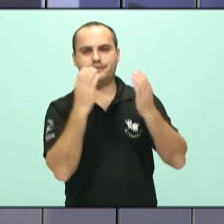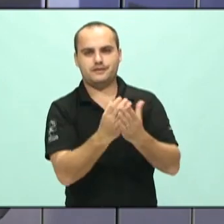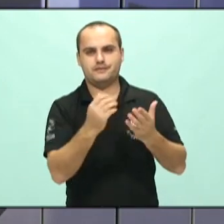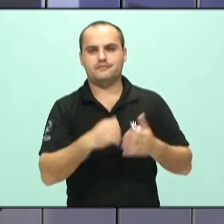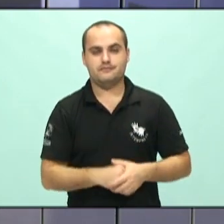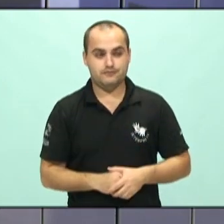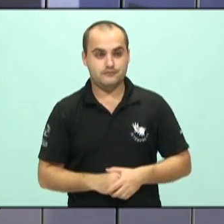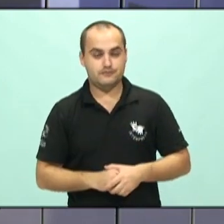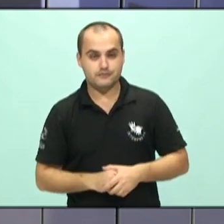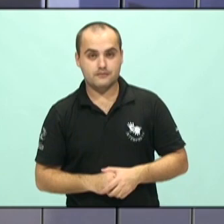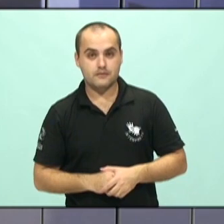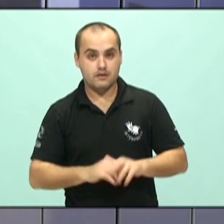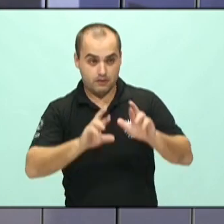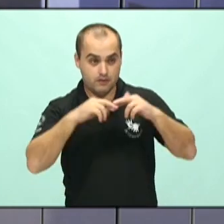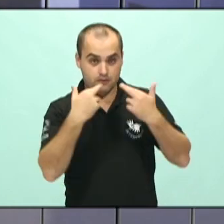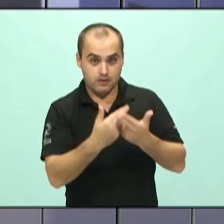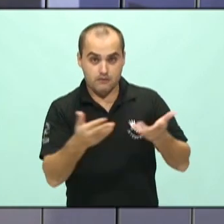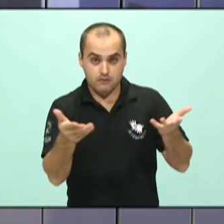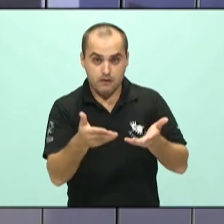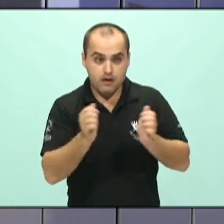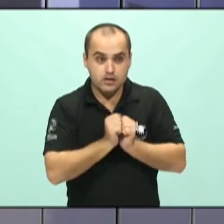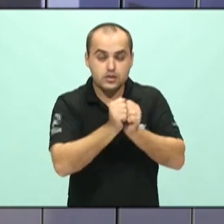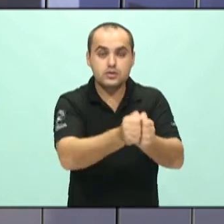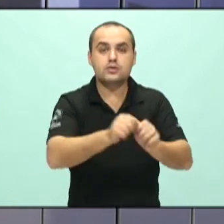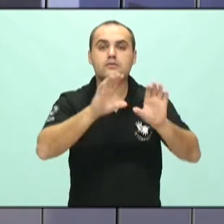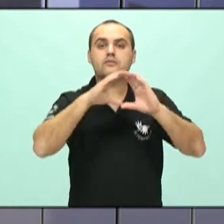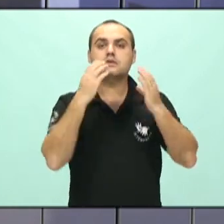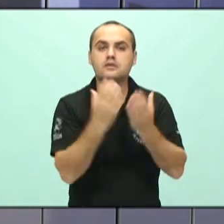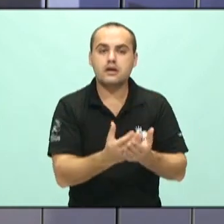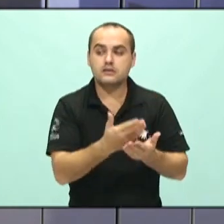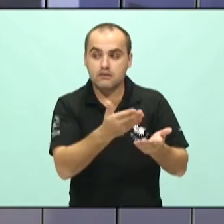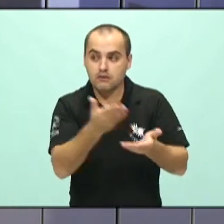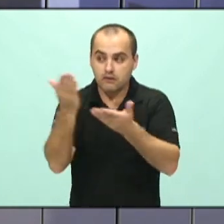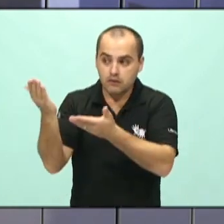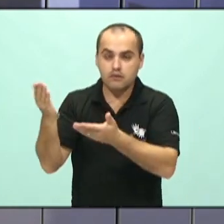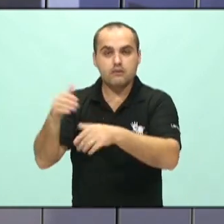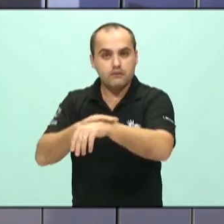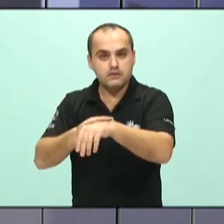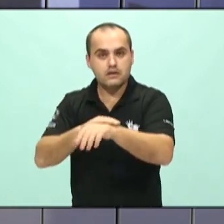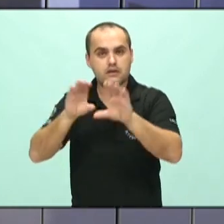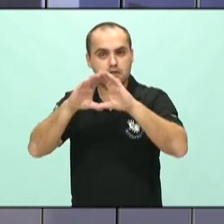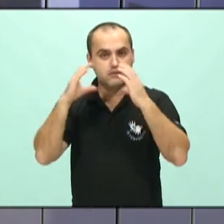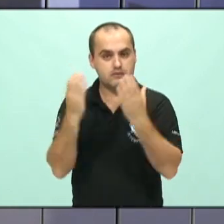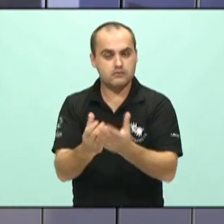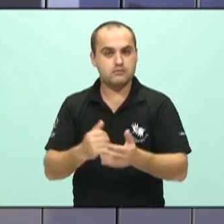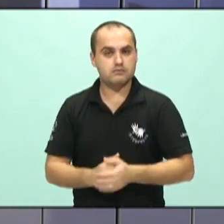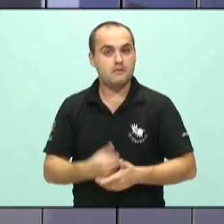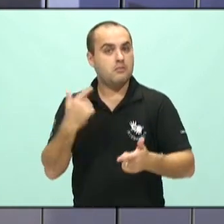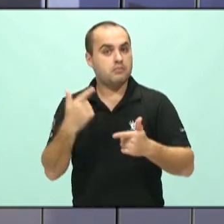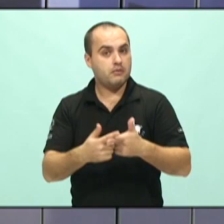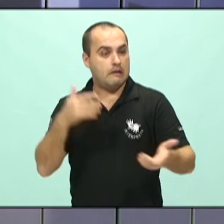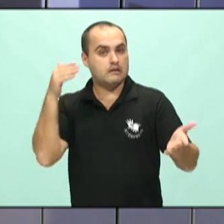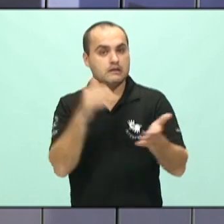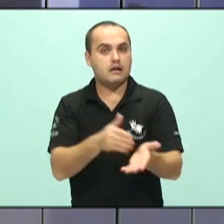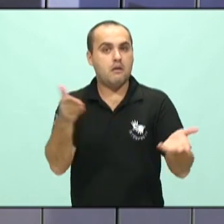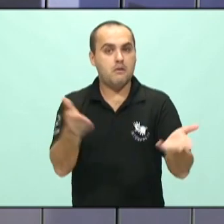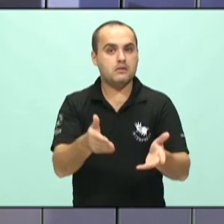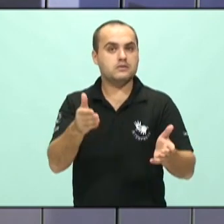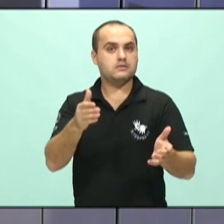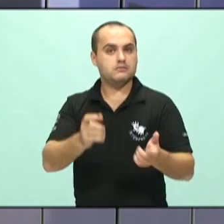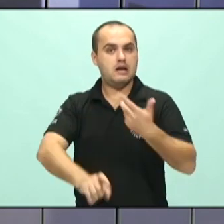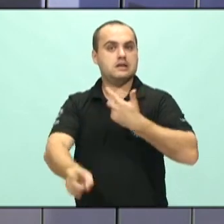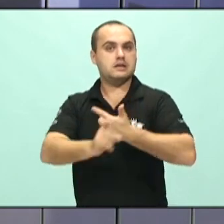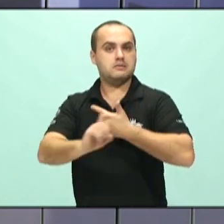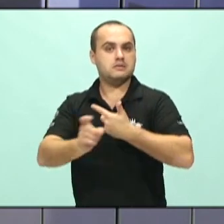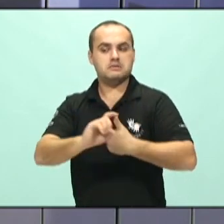prefeito fosse lá numa reunião agora, junto com a comunidade, para ouvir a comunidade, porque até hoje o executivo não se fez presente pessoalmente para